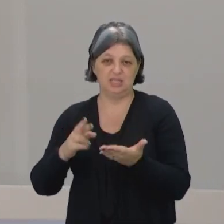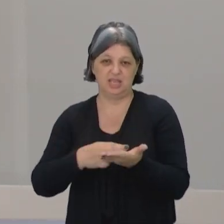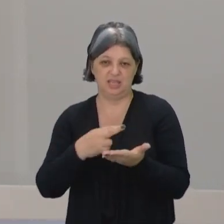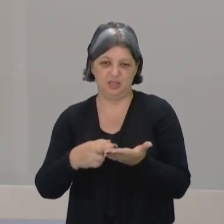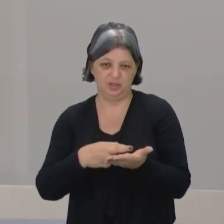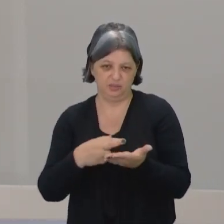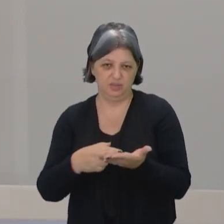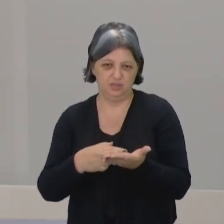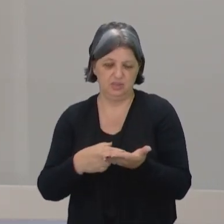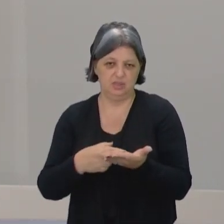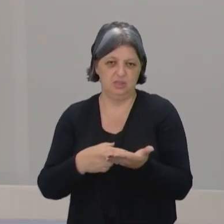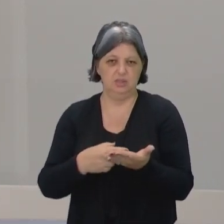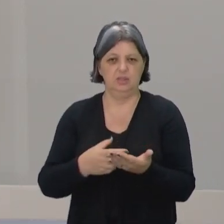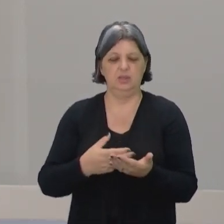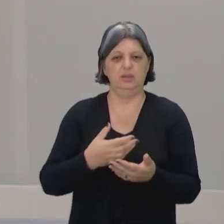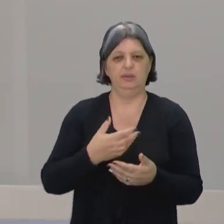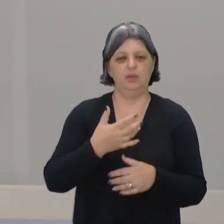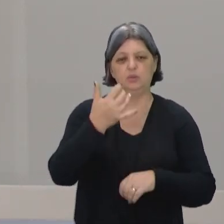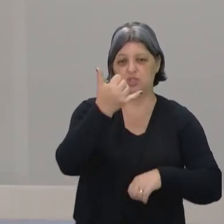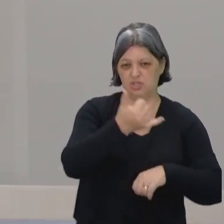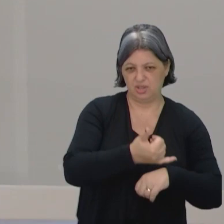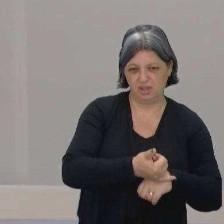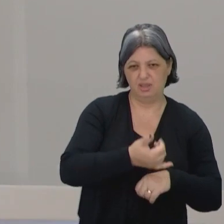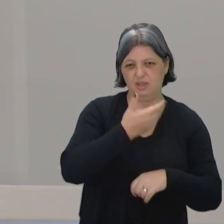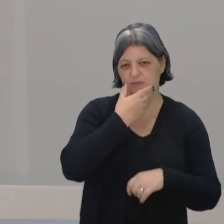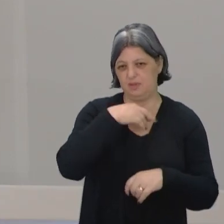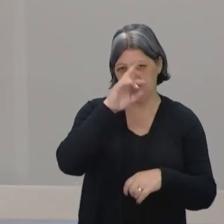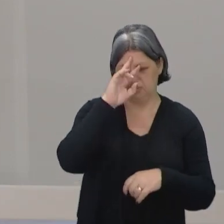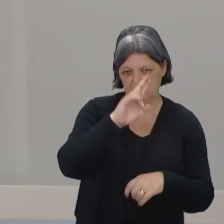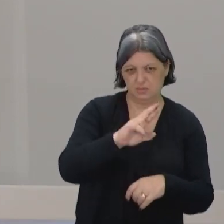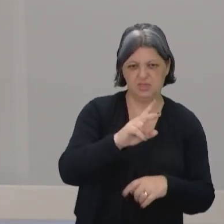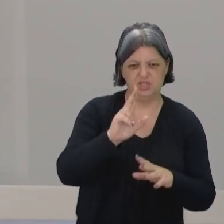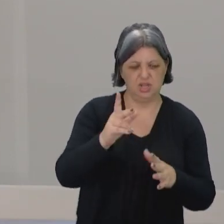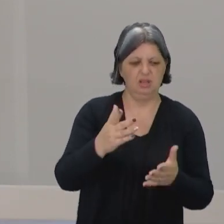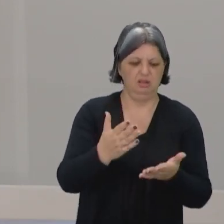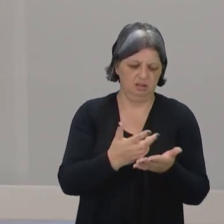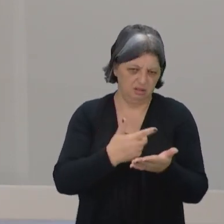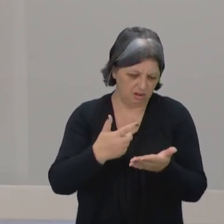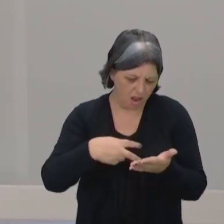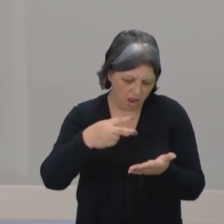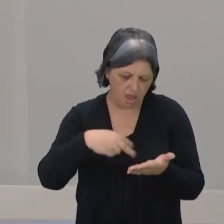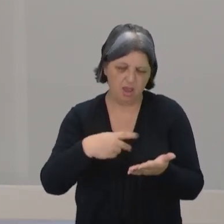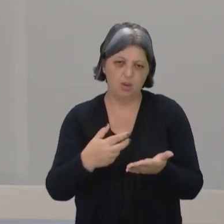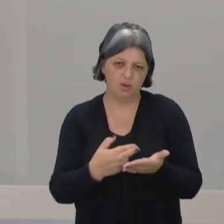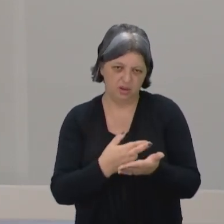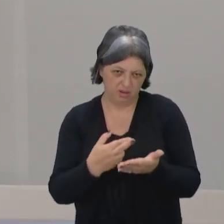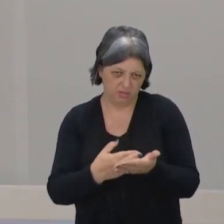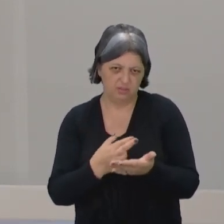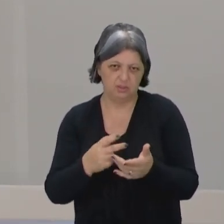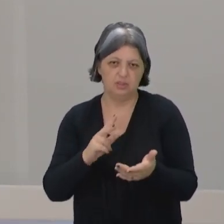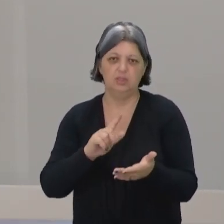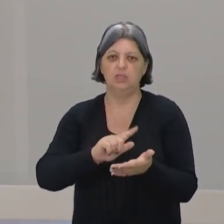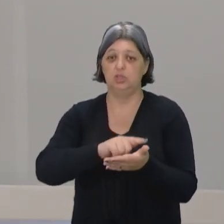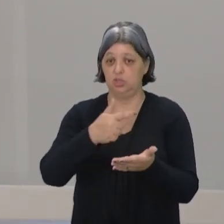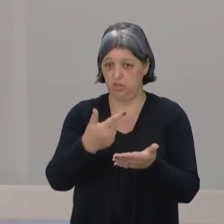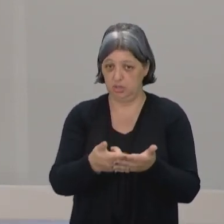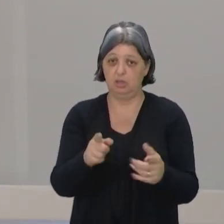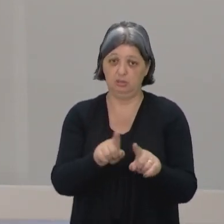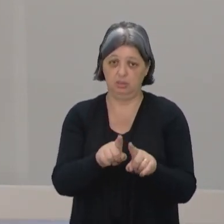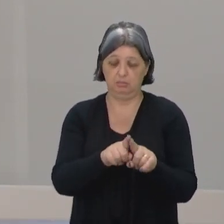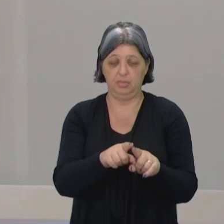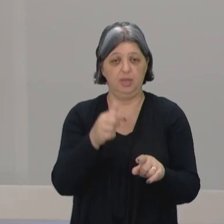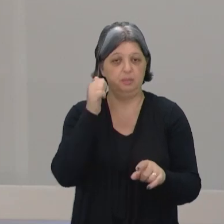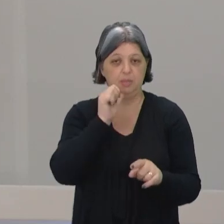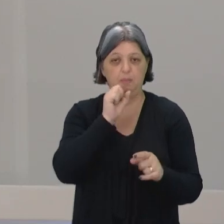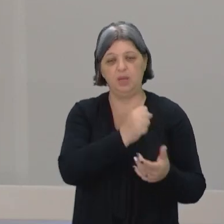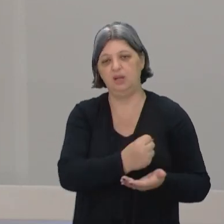os patrões, né, já tinham lido lá a notícia, então ela trazia pra gente as revistas. E os jornais também. Então,